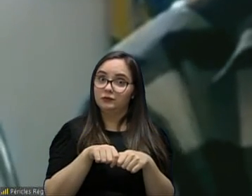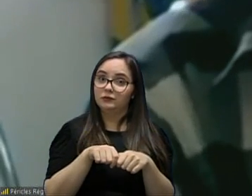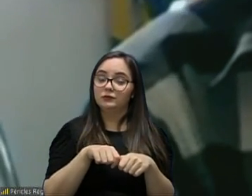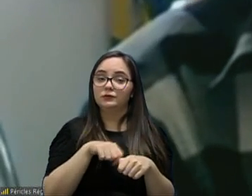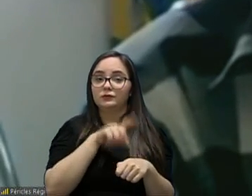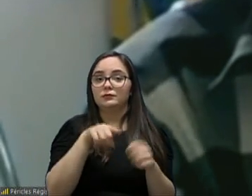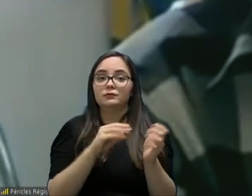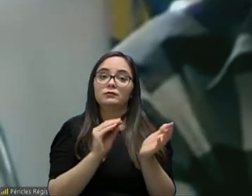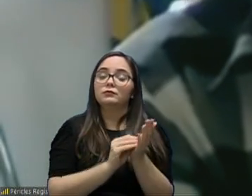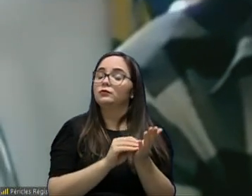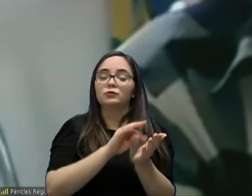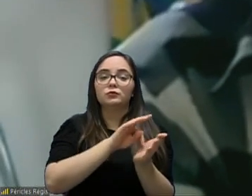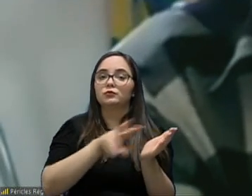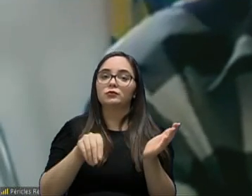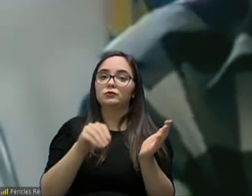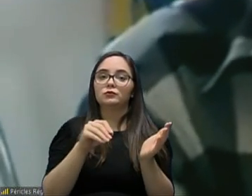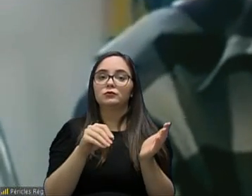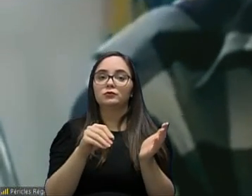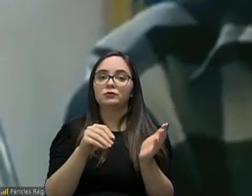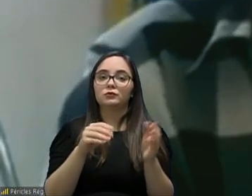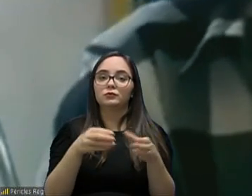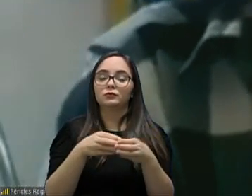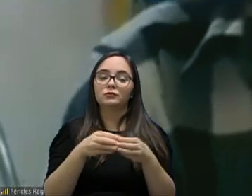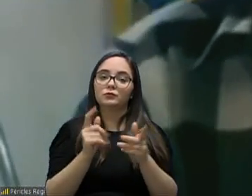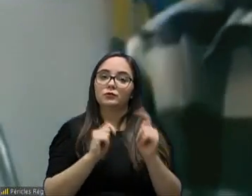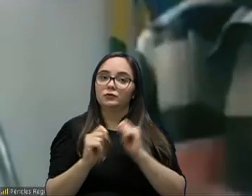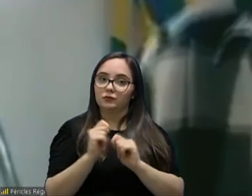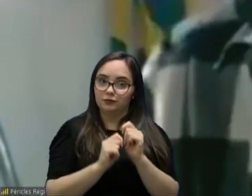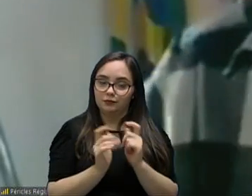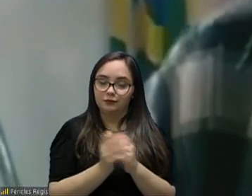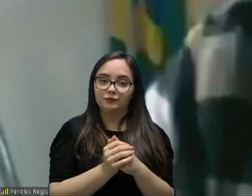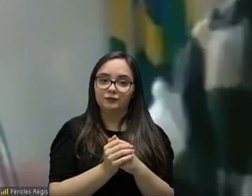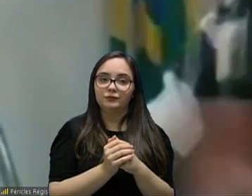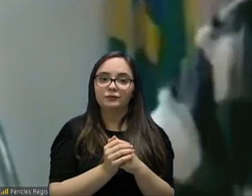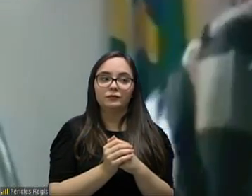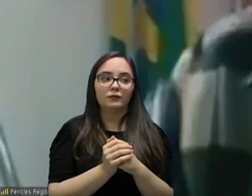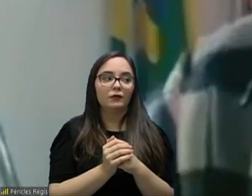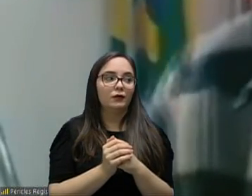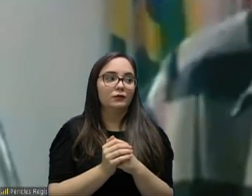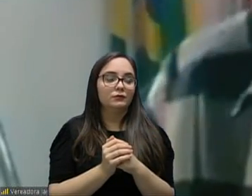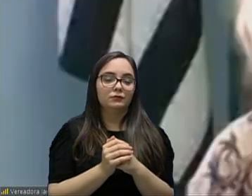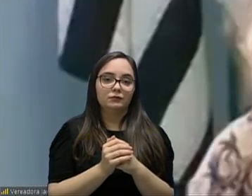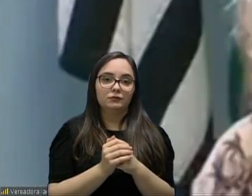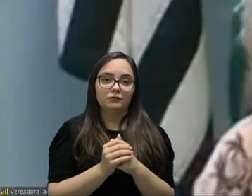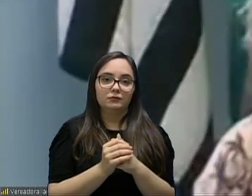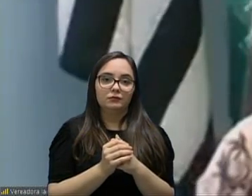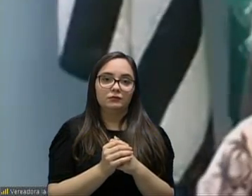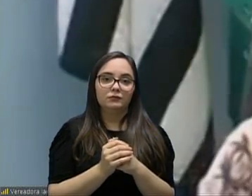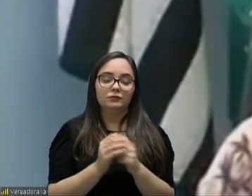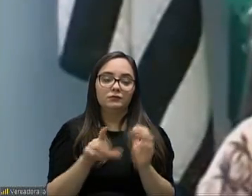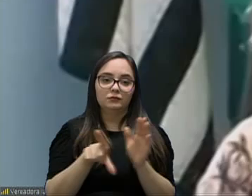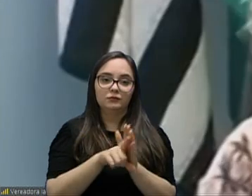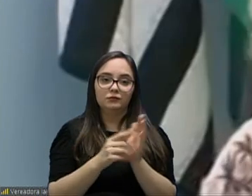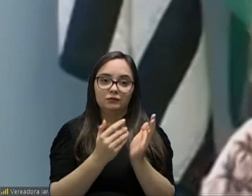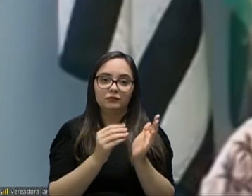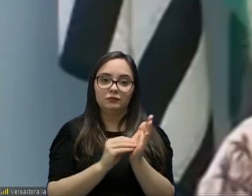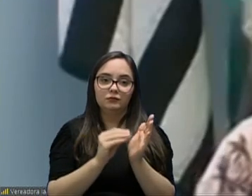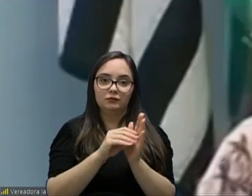e nós colocamos tudo como comissão de economia, tá? Tá. Já vou confirmar e já posso funcionar. Enquanto a senhora quiser passar uma parte... A emenda